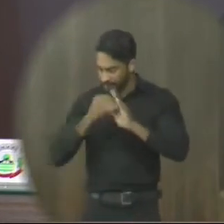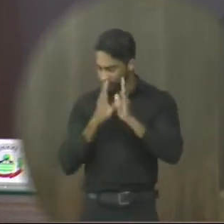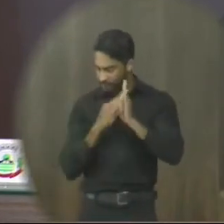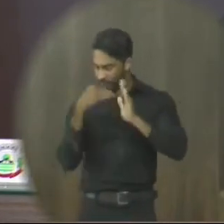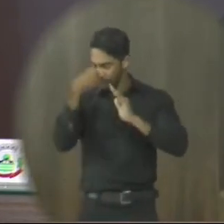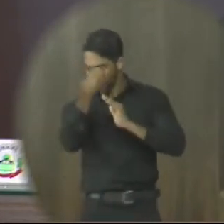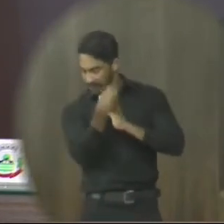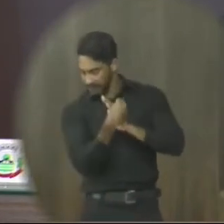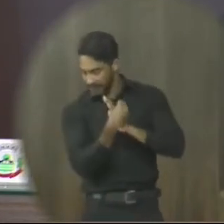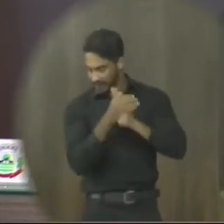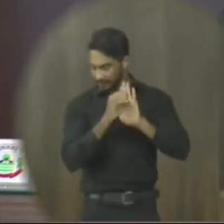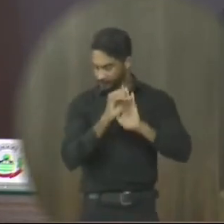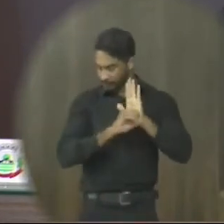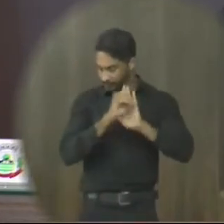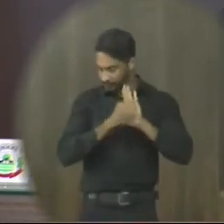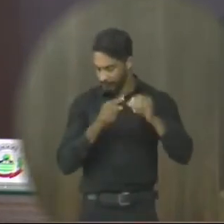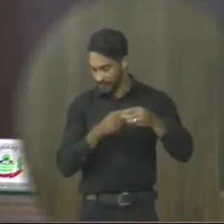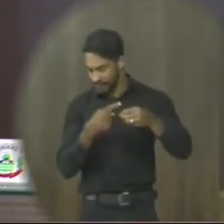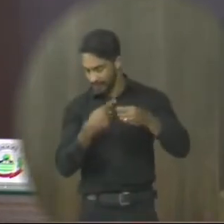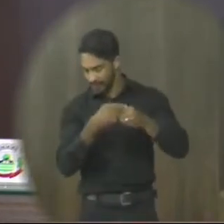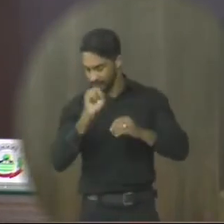Outras Providências.